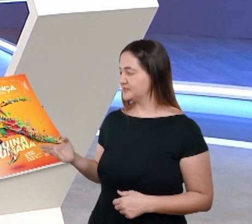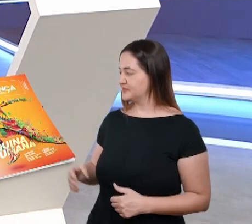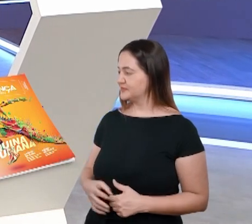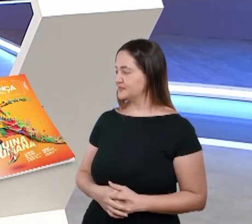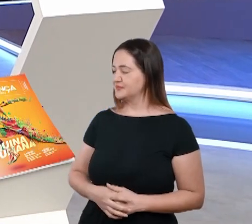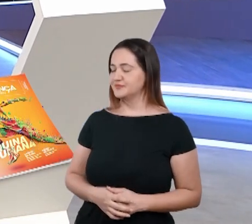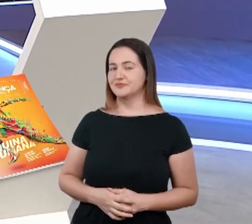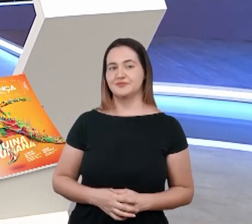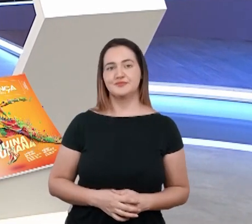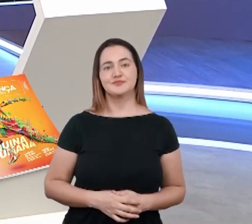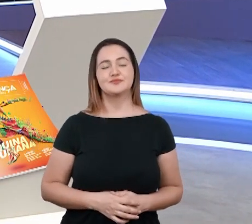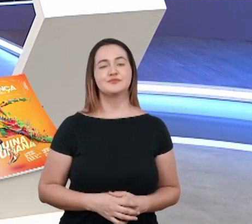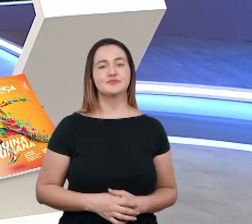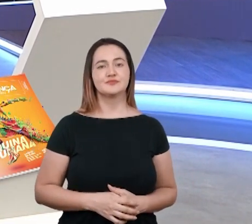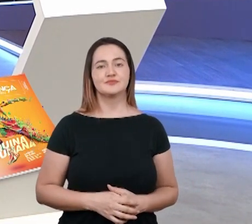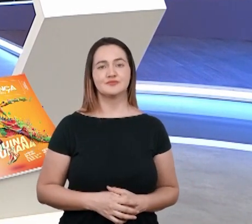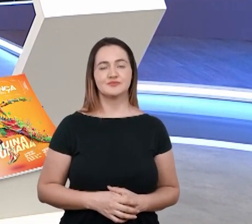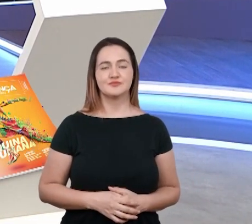novotempo.com/escola bíblica. Outra vez,